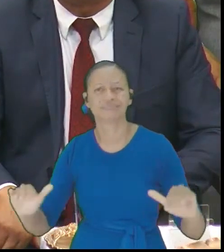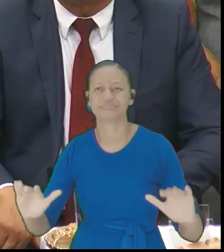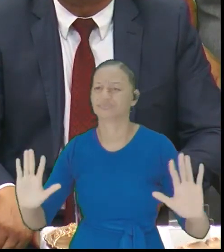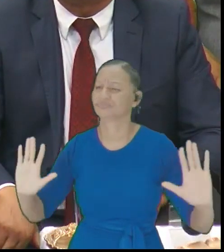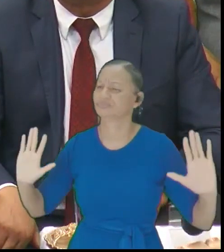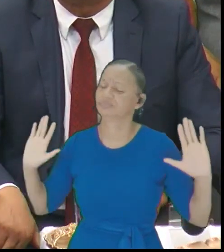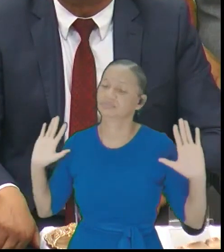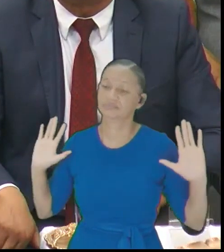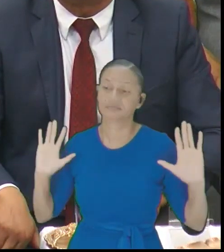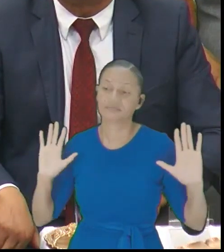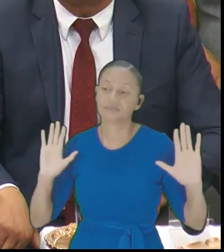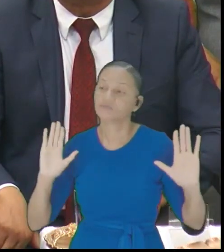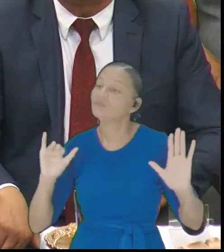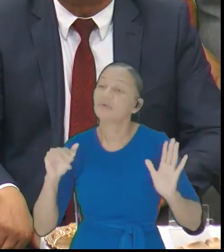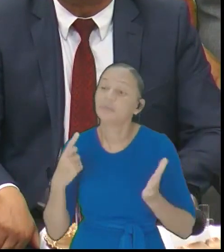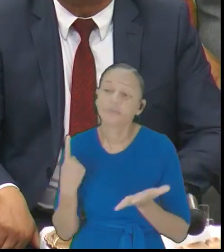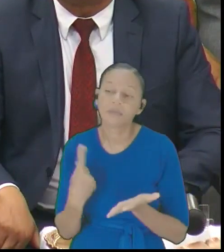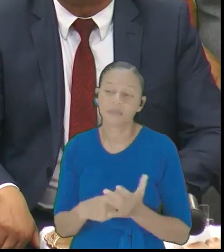Faça o seguinte,